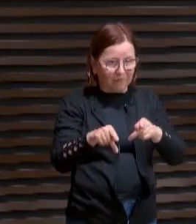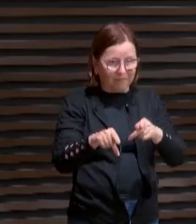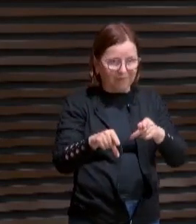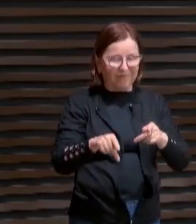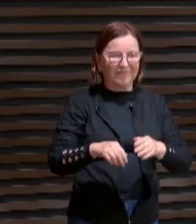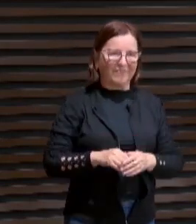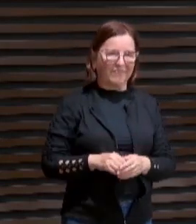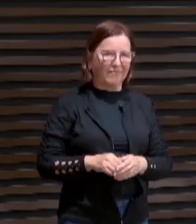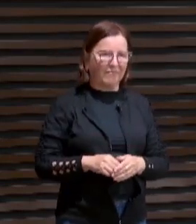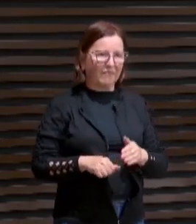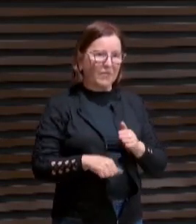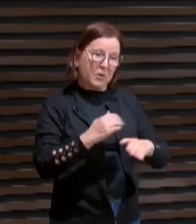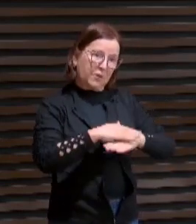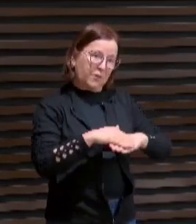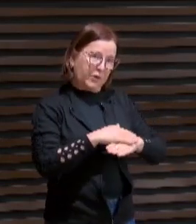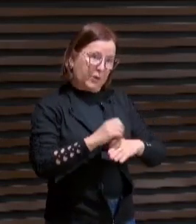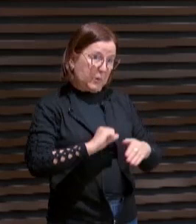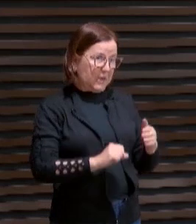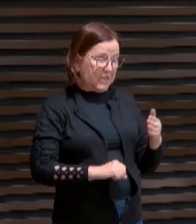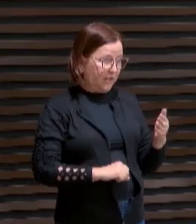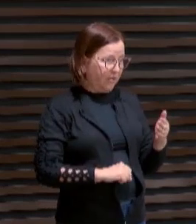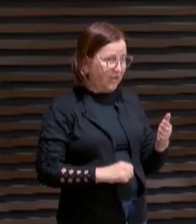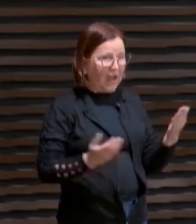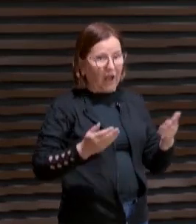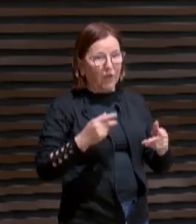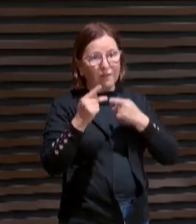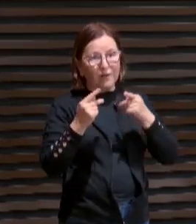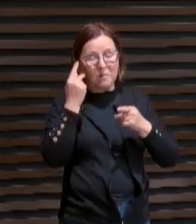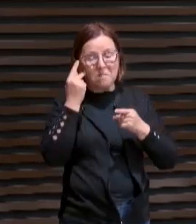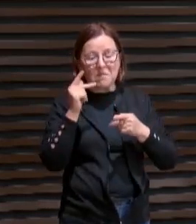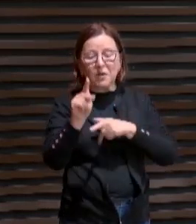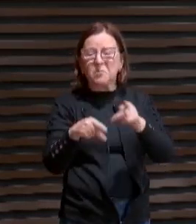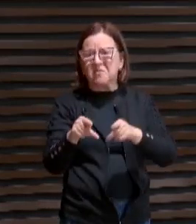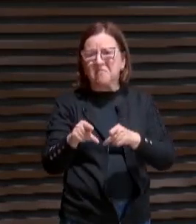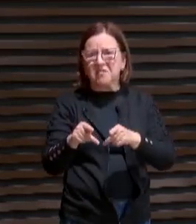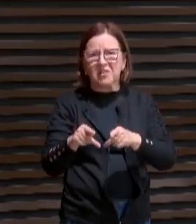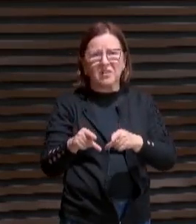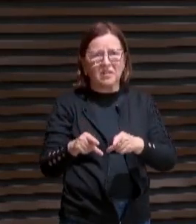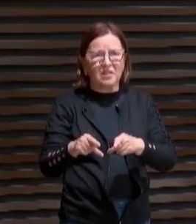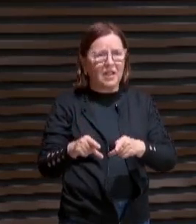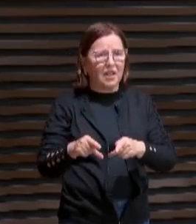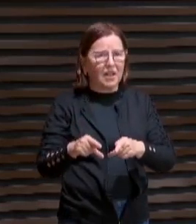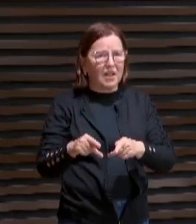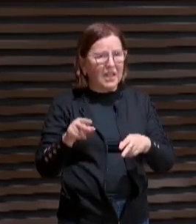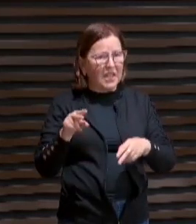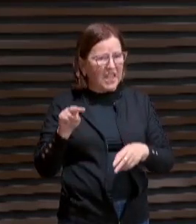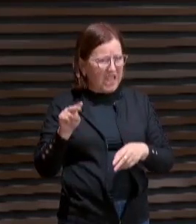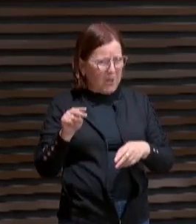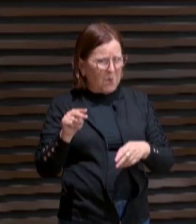sacerdotes, eles não deram palavra. Ele agora fala para o povo: eu não vejo nele crime algum, como dizendo assim: por favor, optem